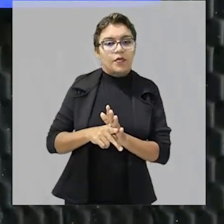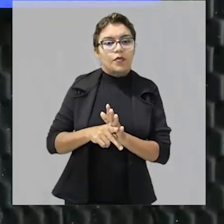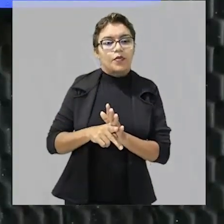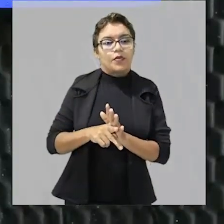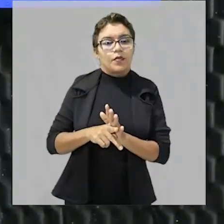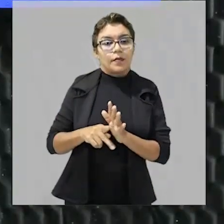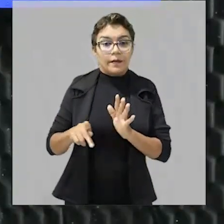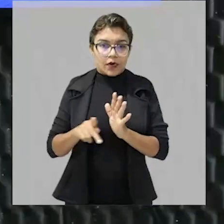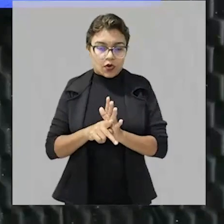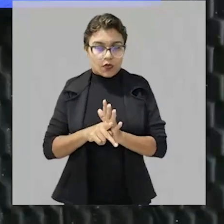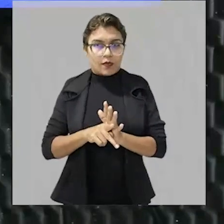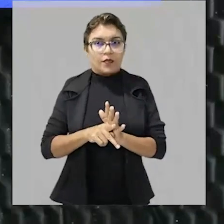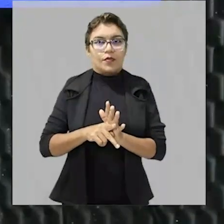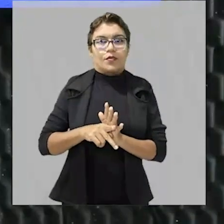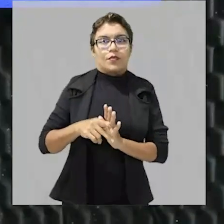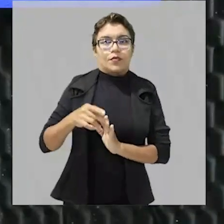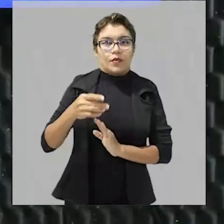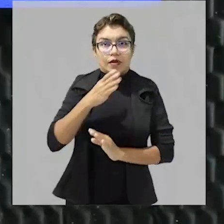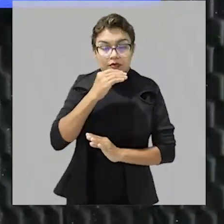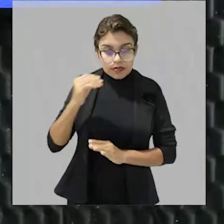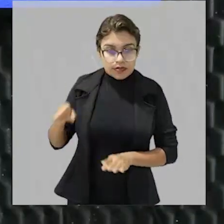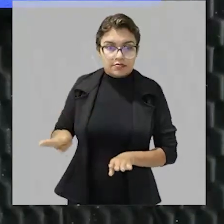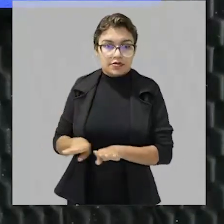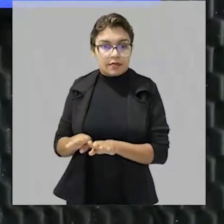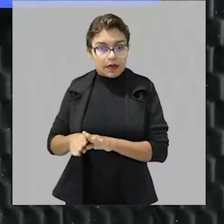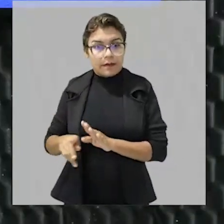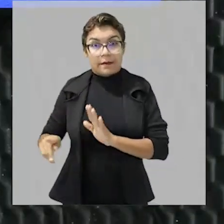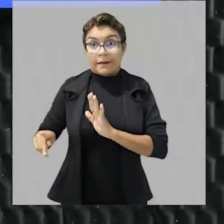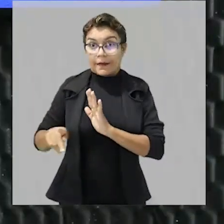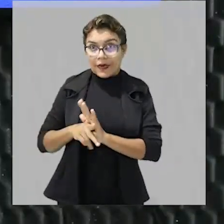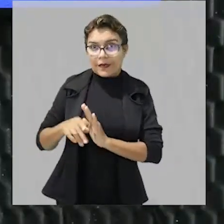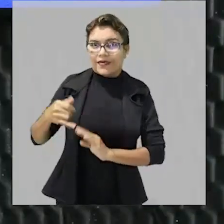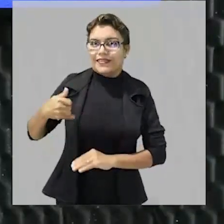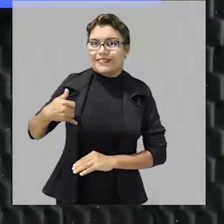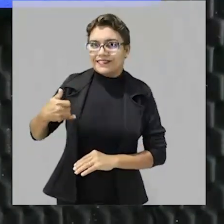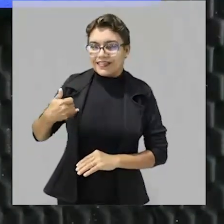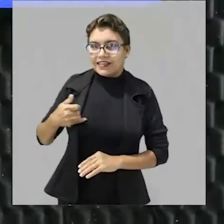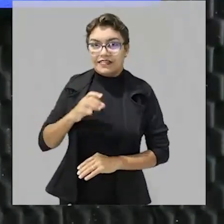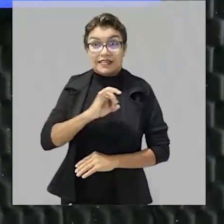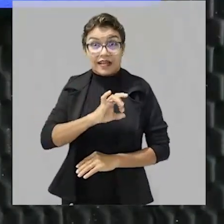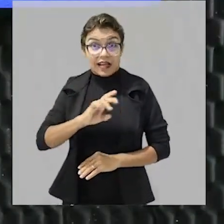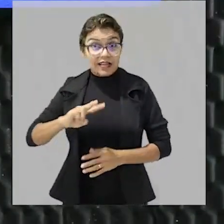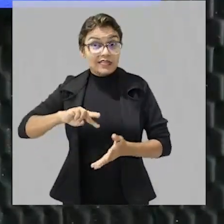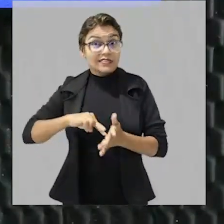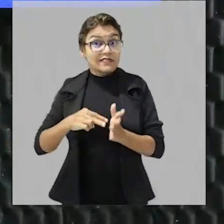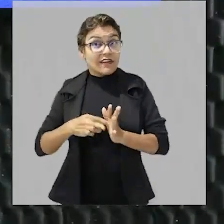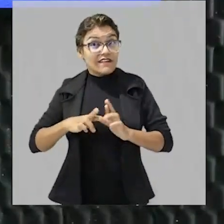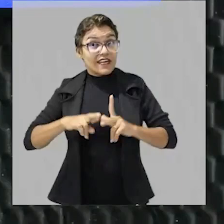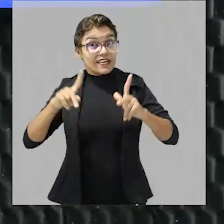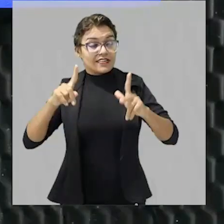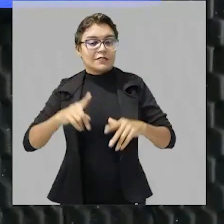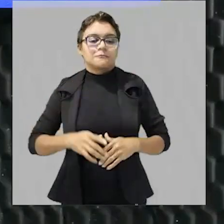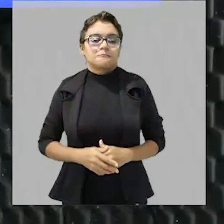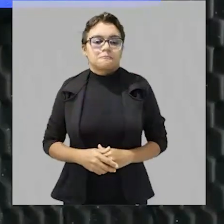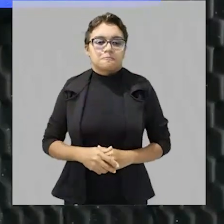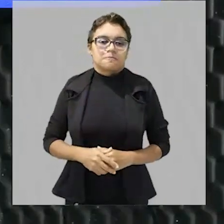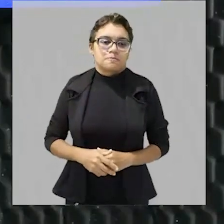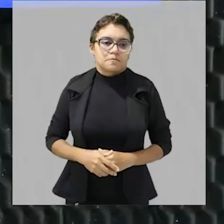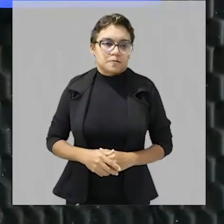o sentido. Agora, nessas 3 ocorrências aí, a palavra próprio, elas têm